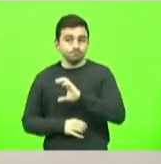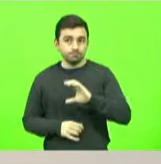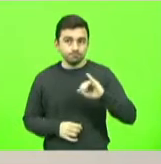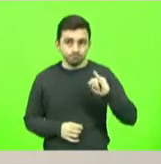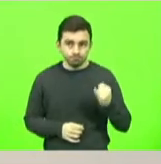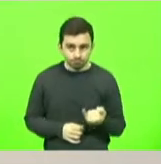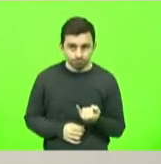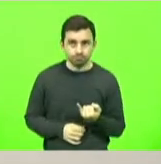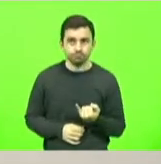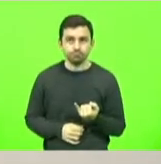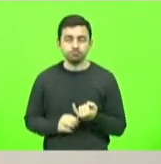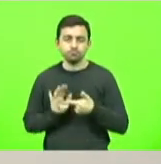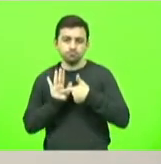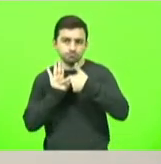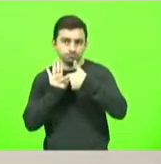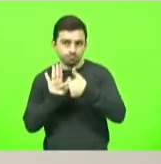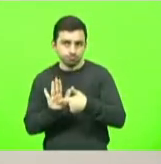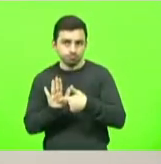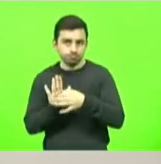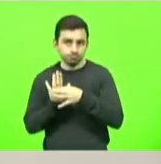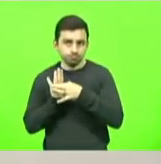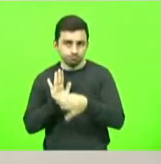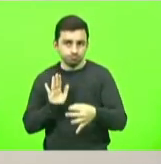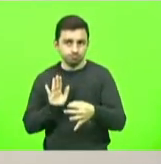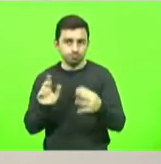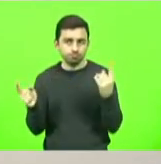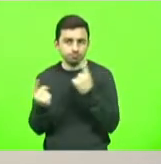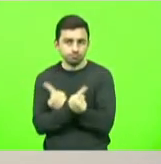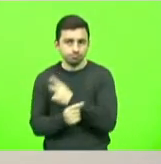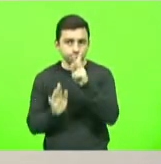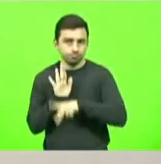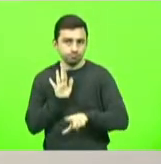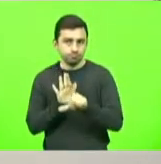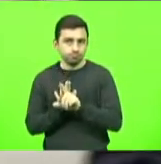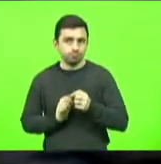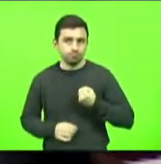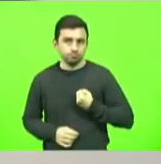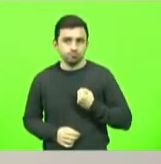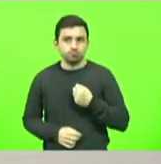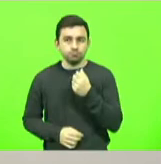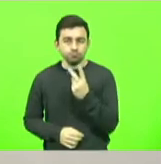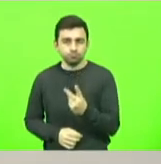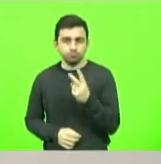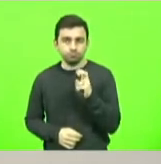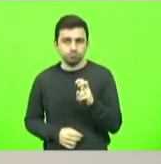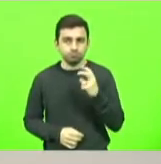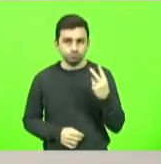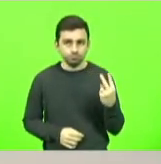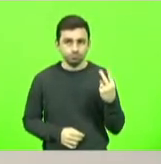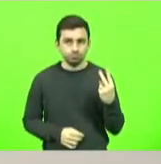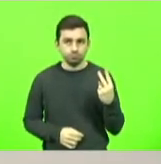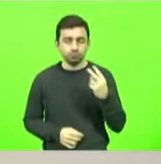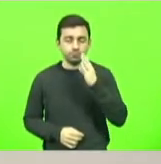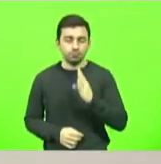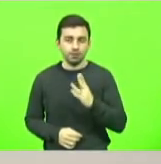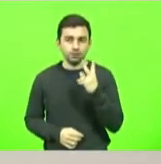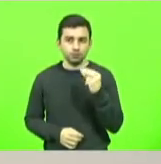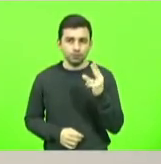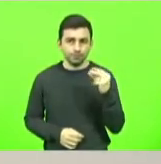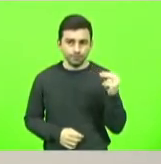Justiça apresentou parecer contrário aos projetos de lei números 252, barra 2020